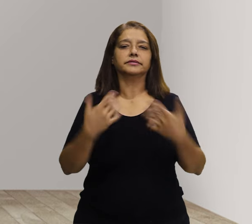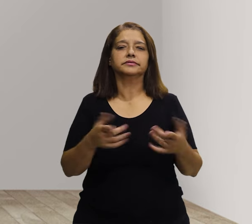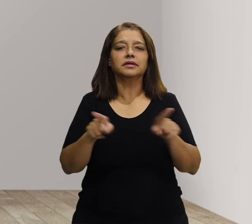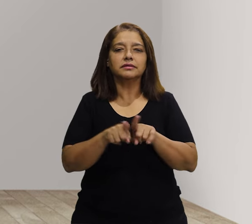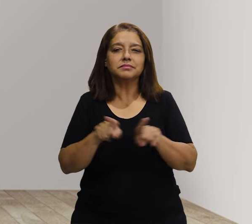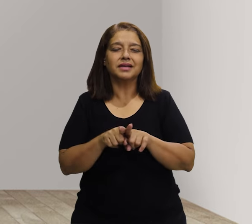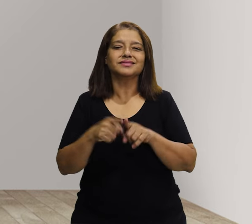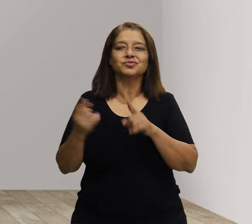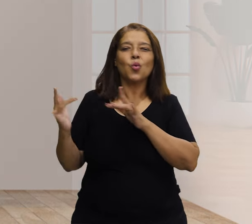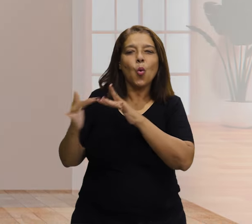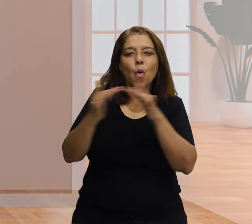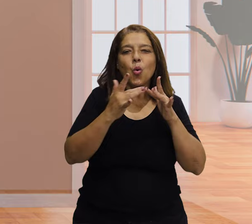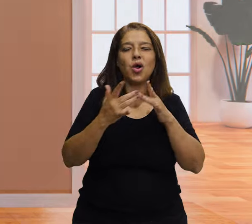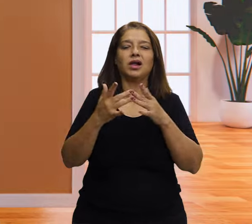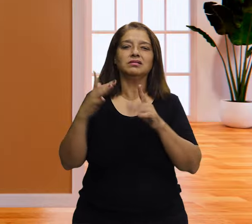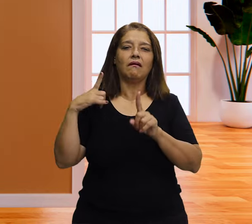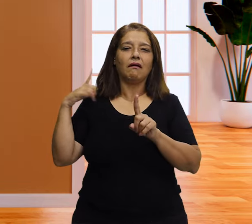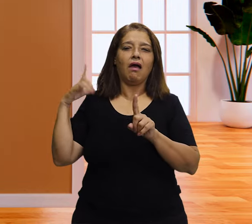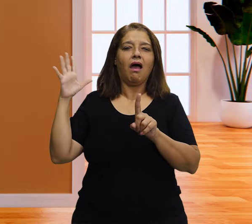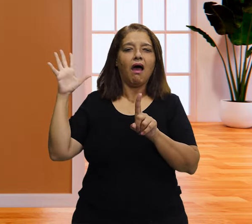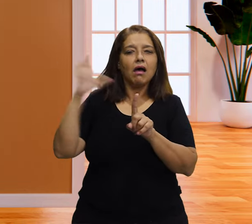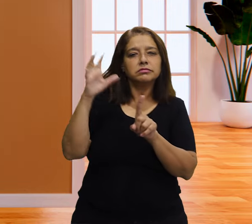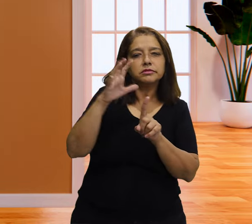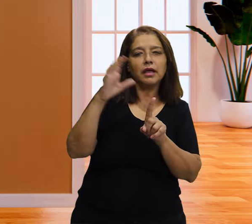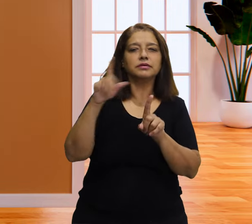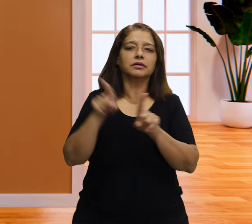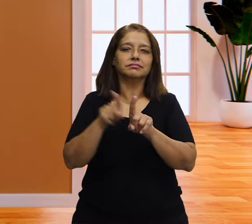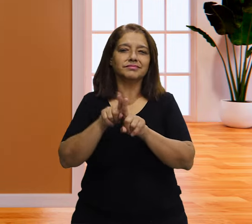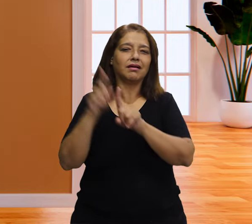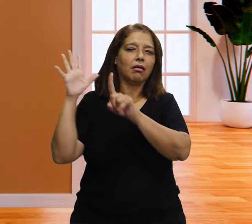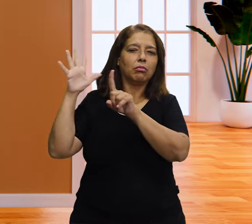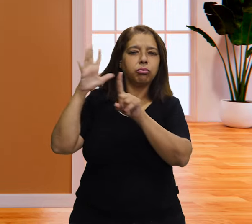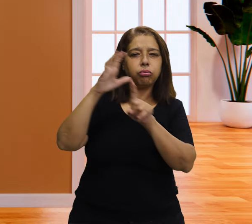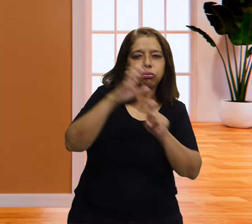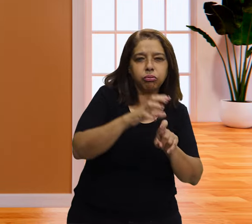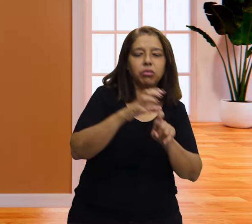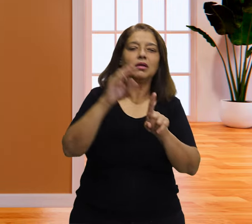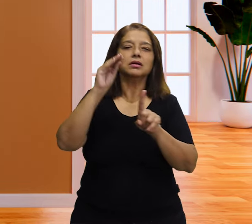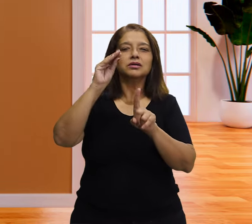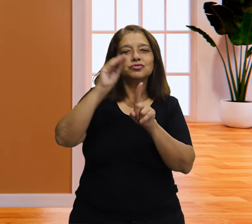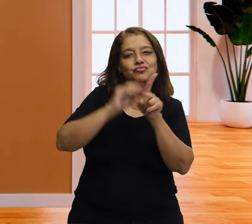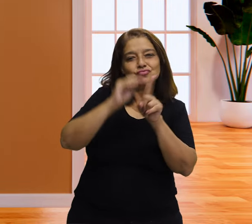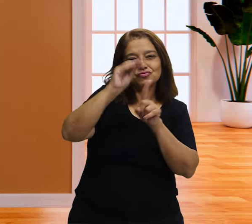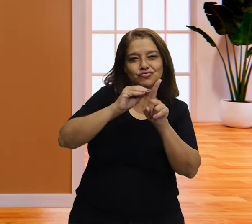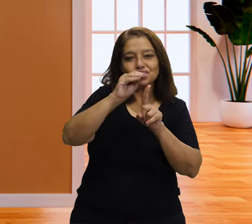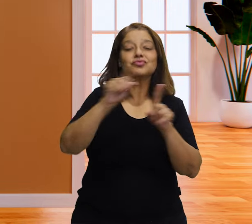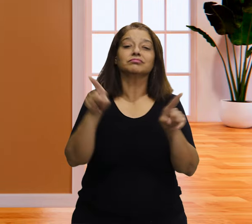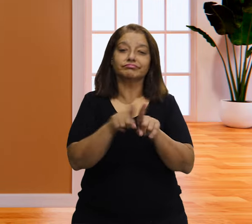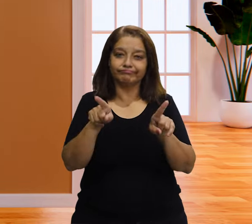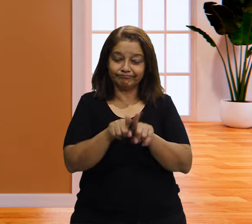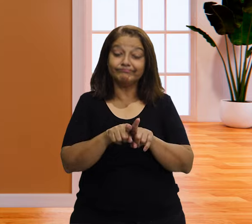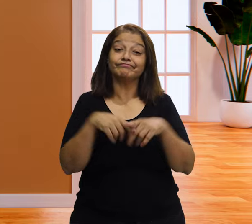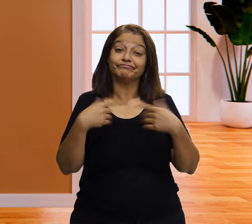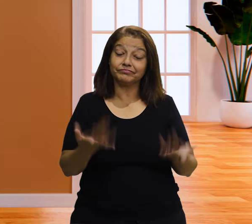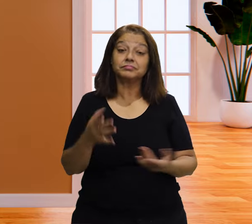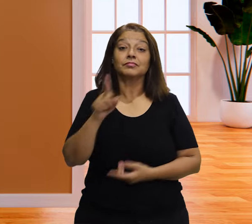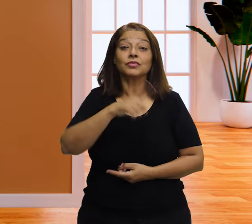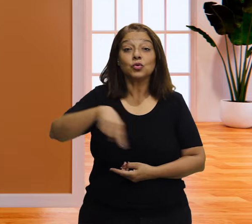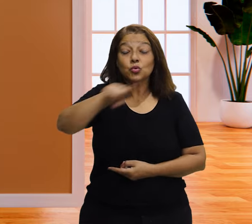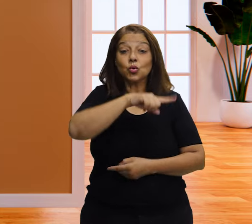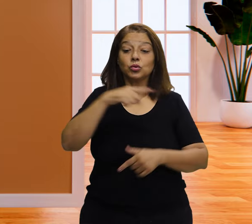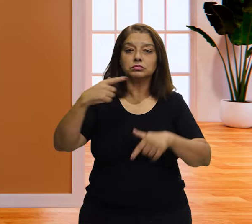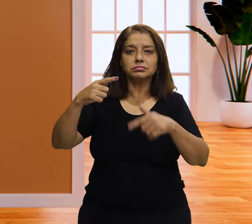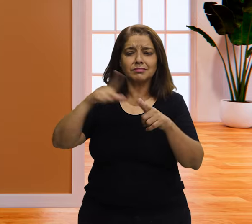sexual. Estes riscos ocupacionais e psicossociais estão presentes nas unidades